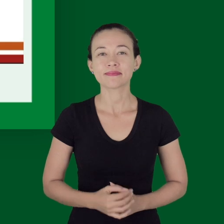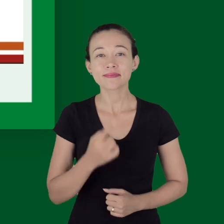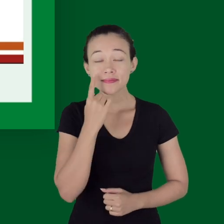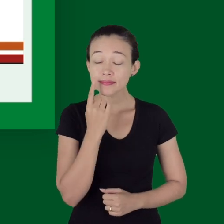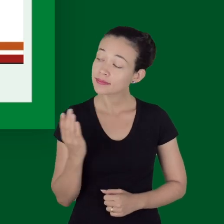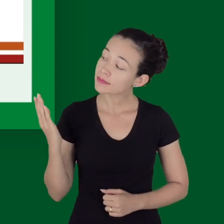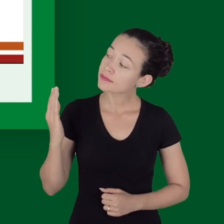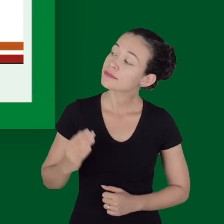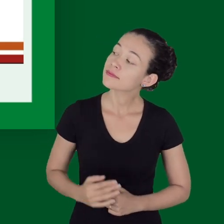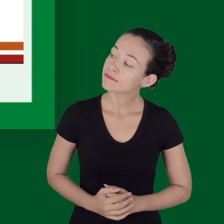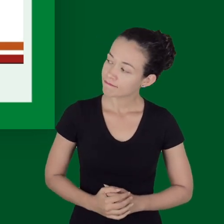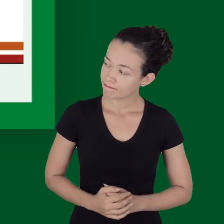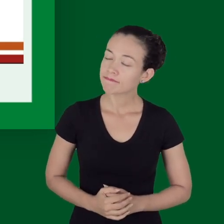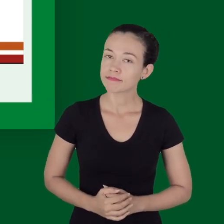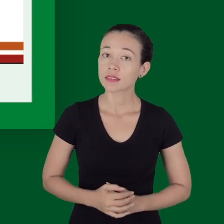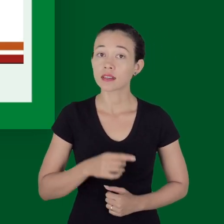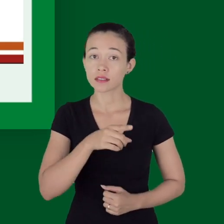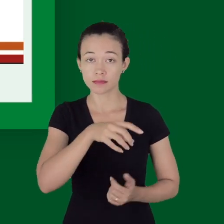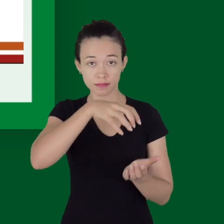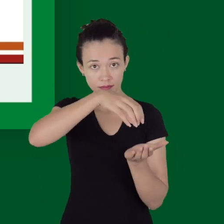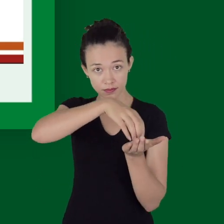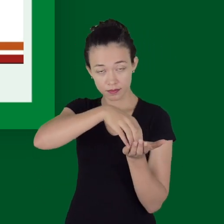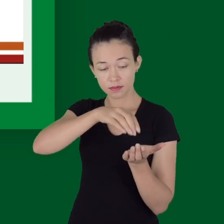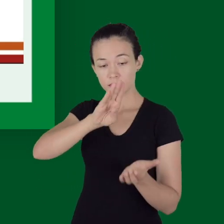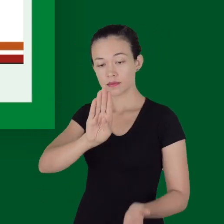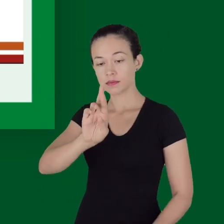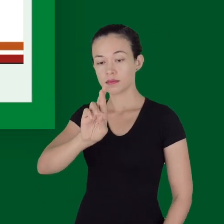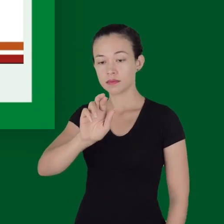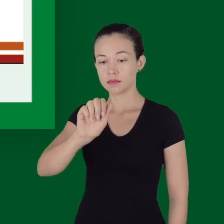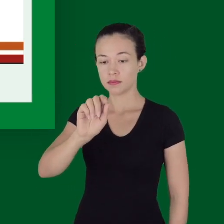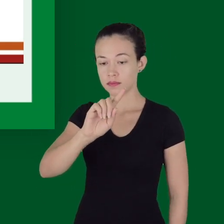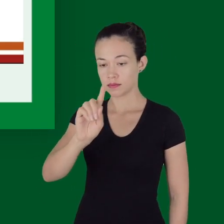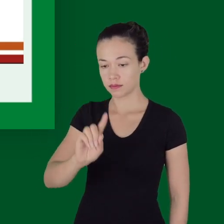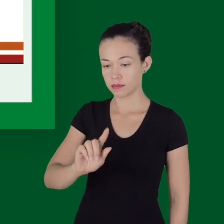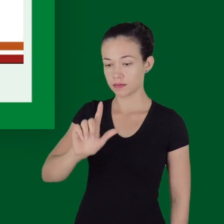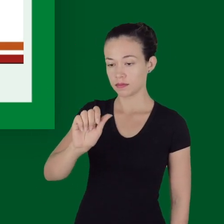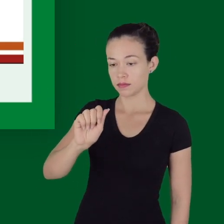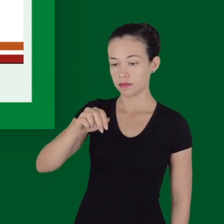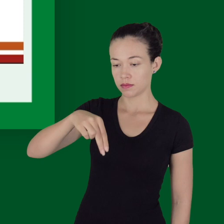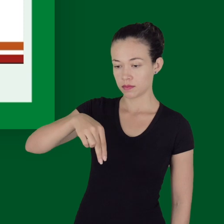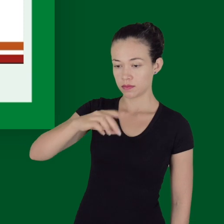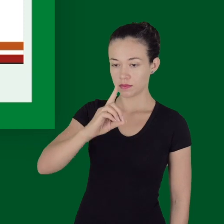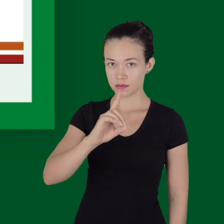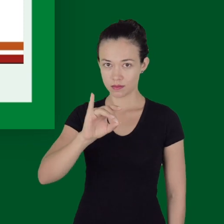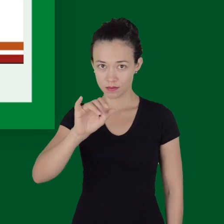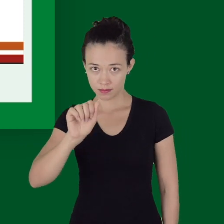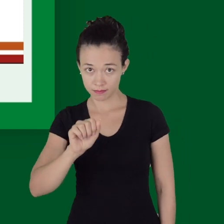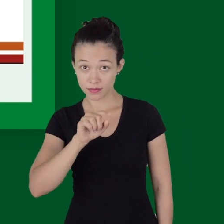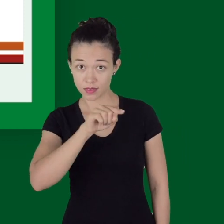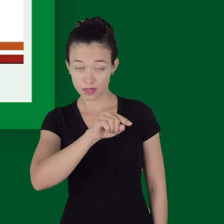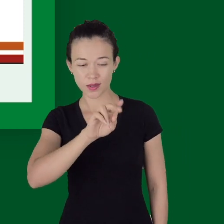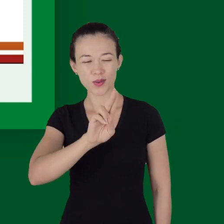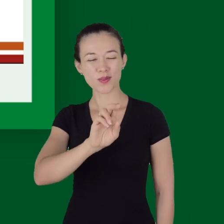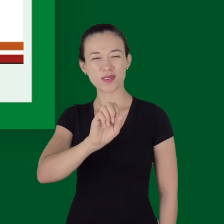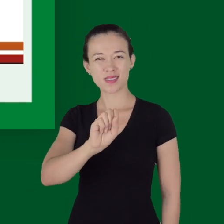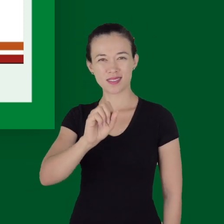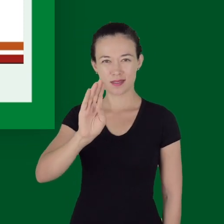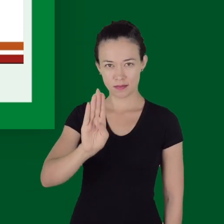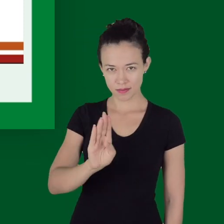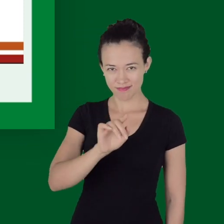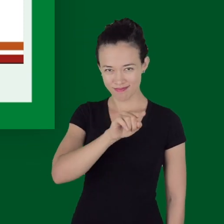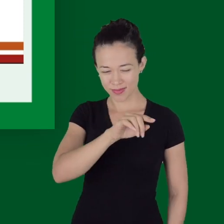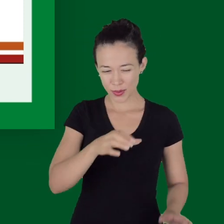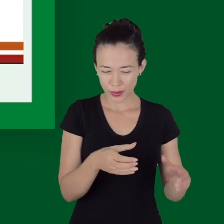clínico. Aqui veio uma ocorrência encaminhada para a básica, equipe básica de Braslândia. Essa